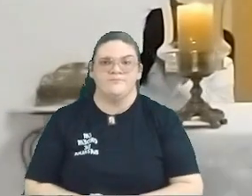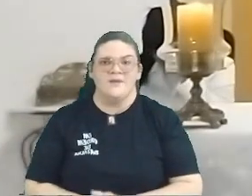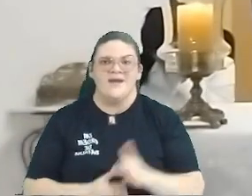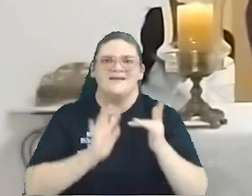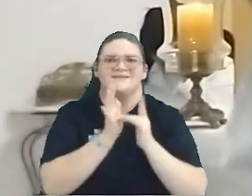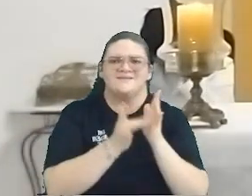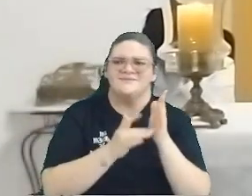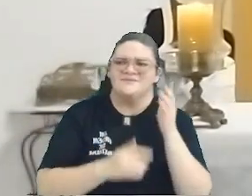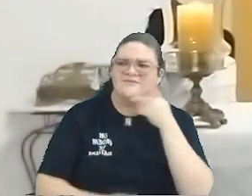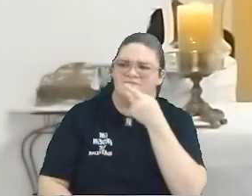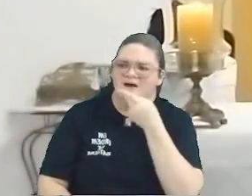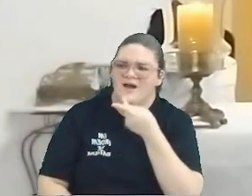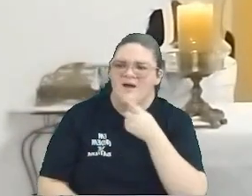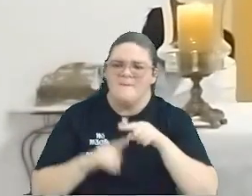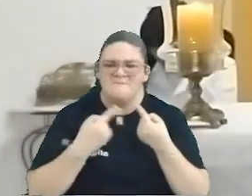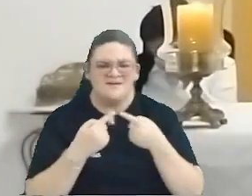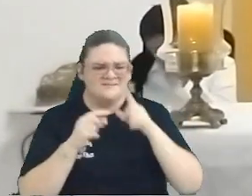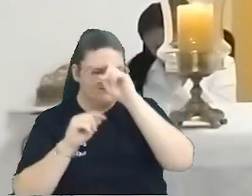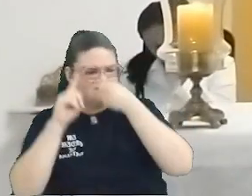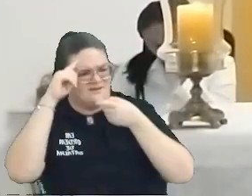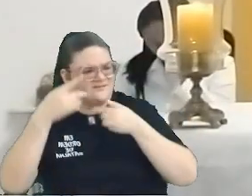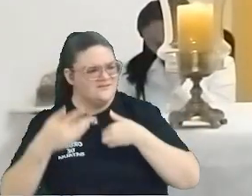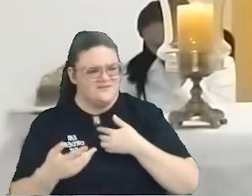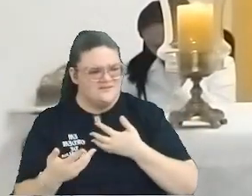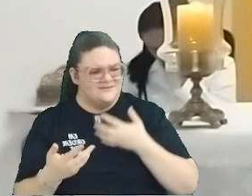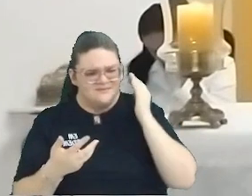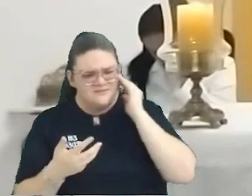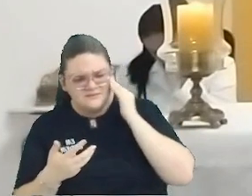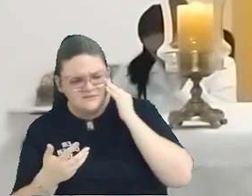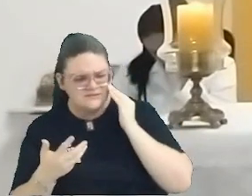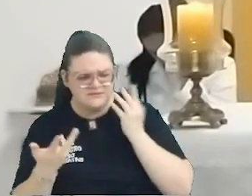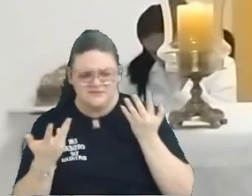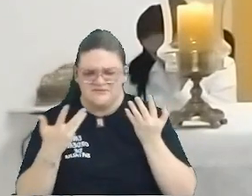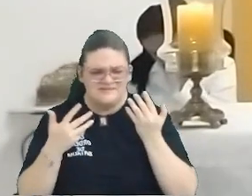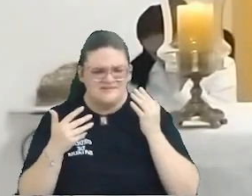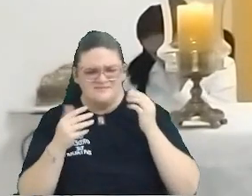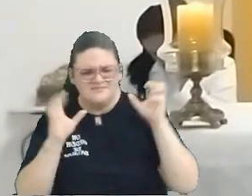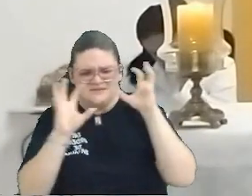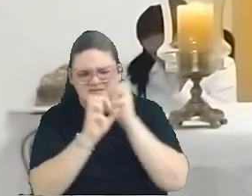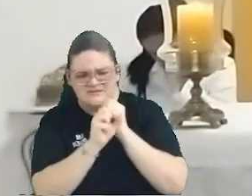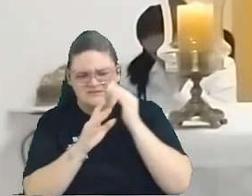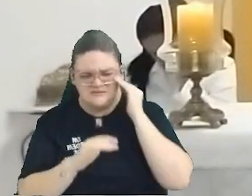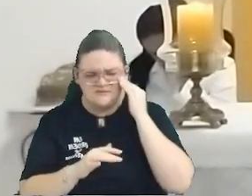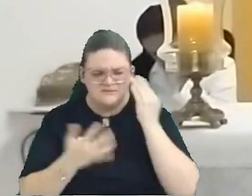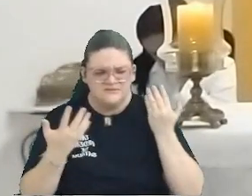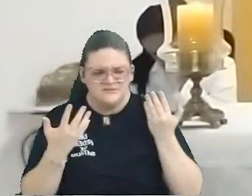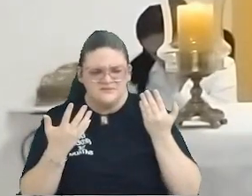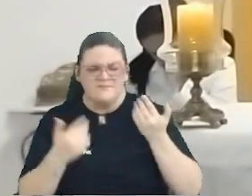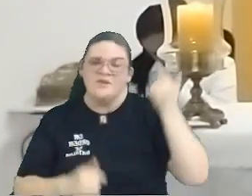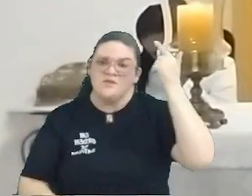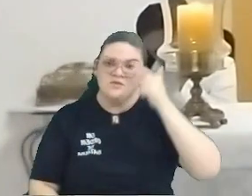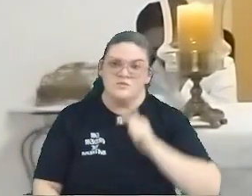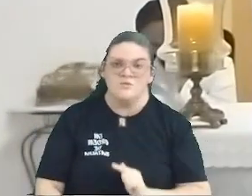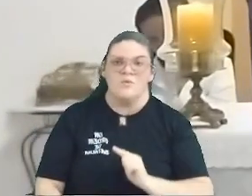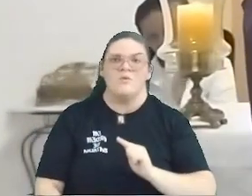as autoridades judaicas não estão compreendendo a fala de Jesus. E novamente,